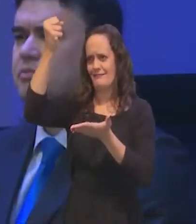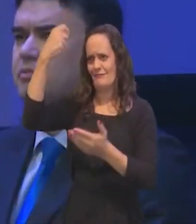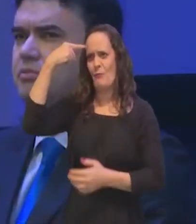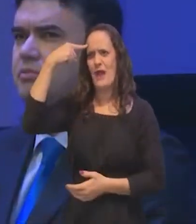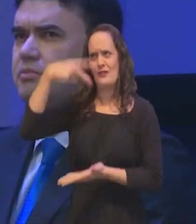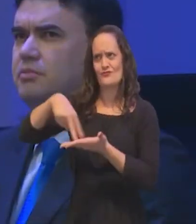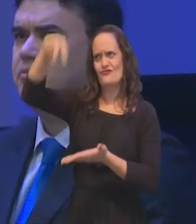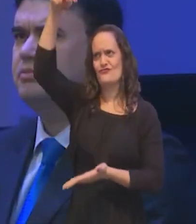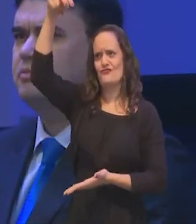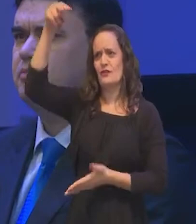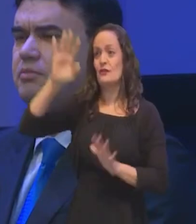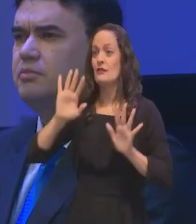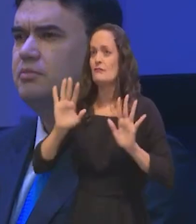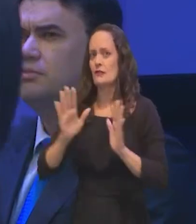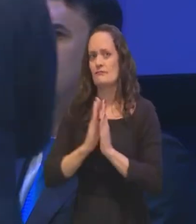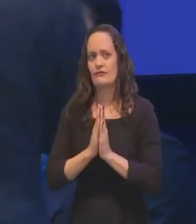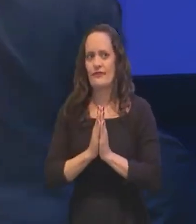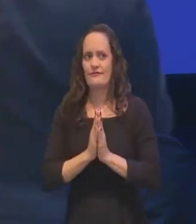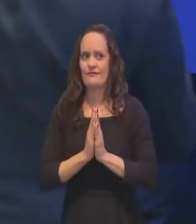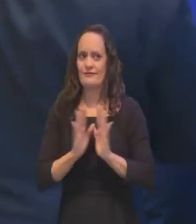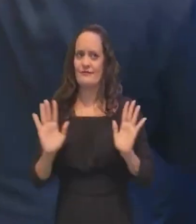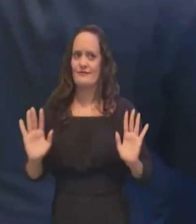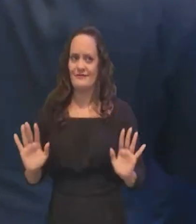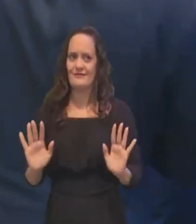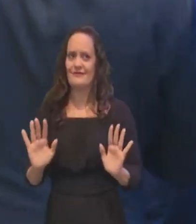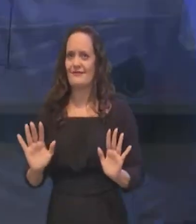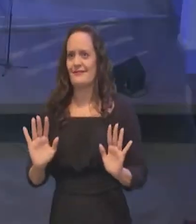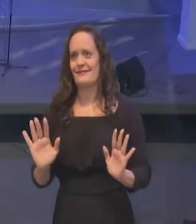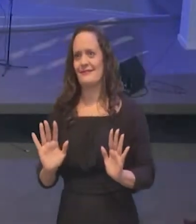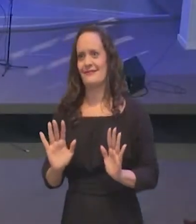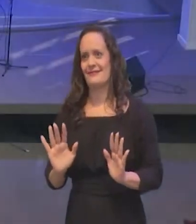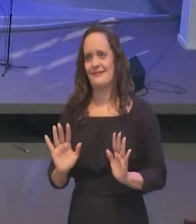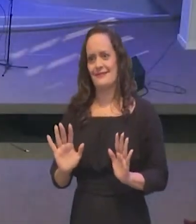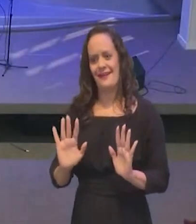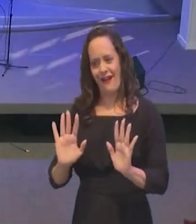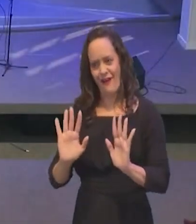Mas que a igreja não me despeça por esse posicionamento.